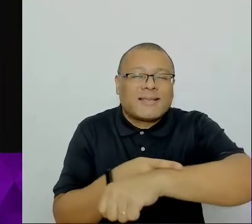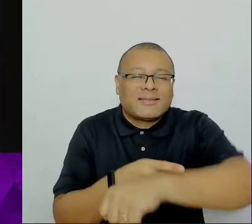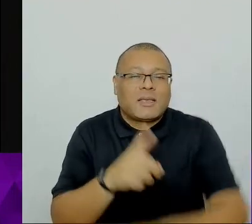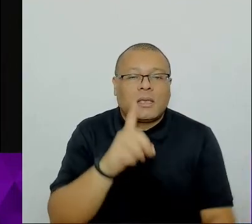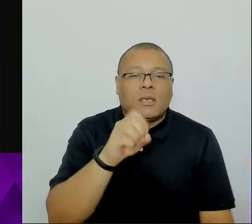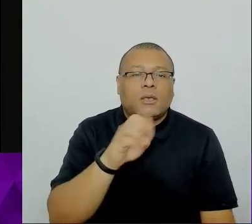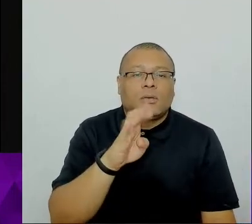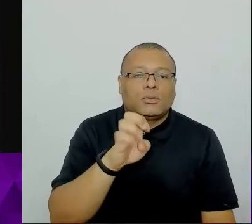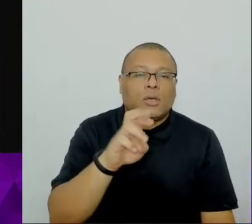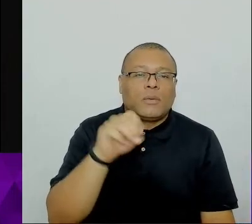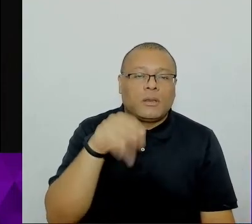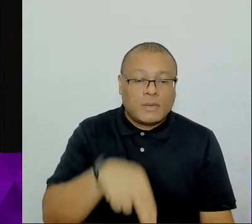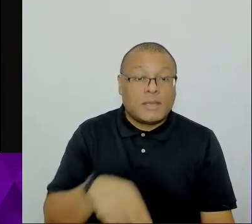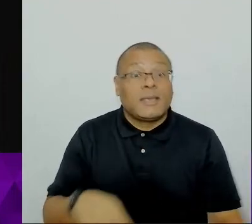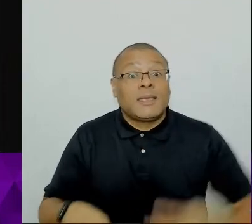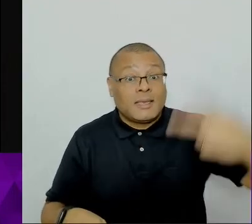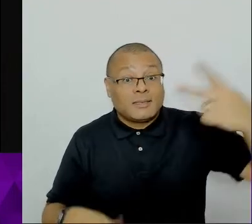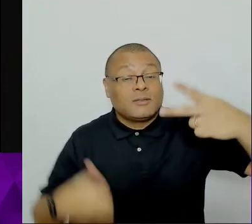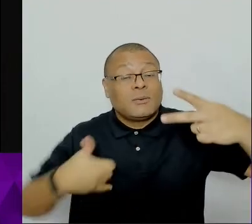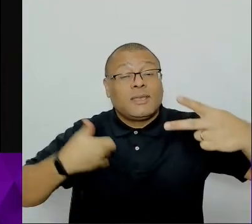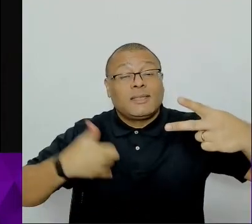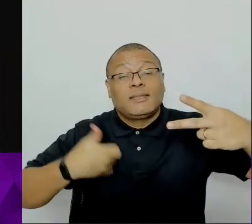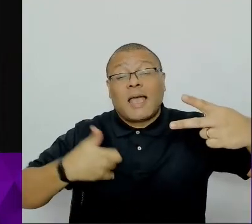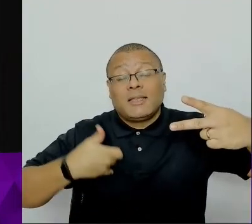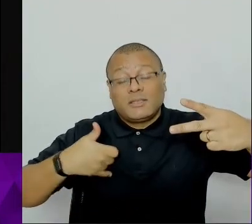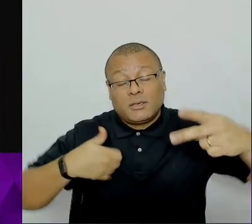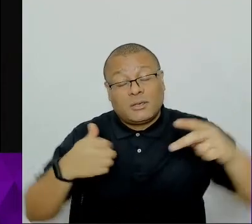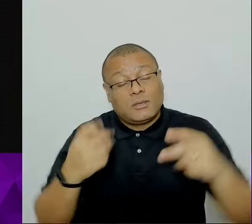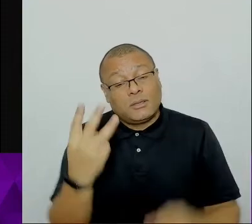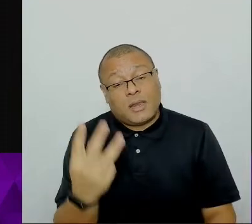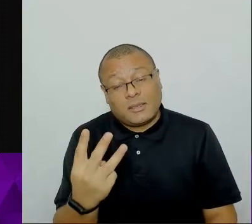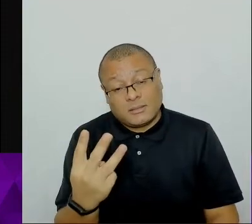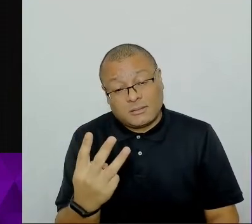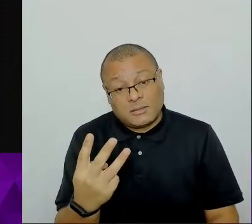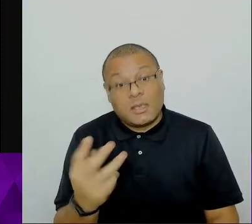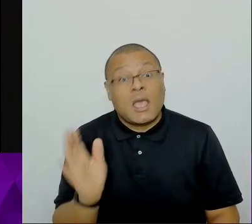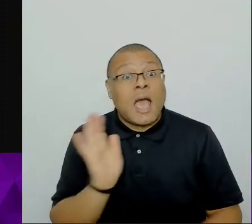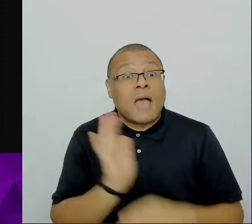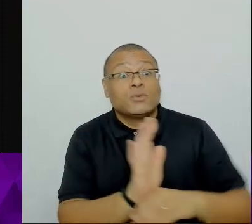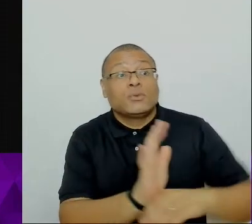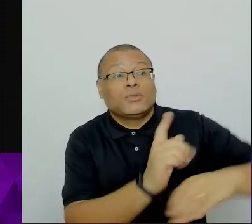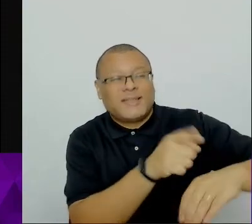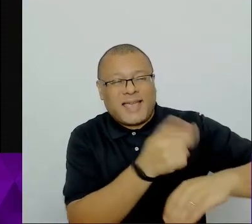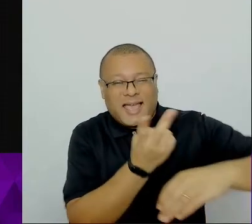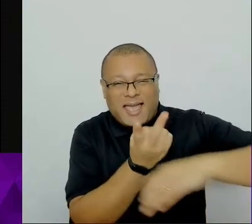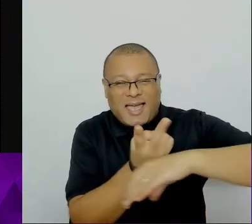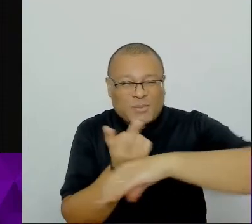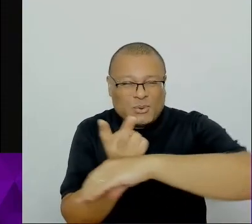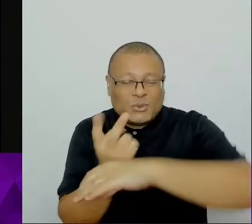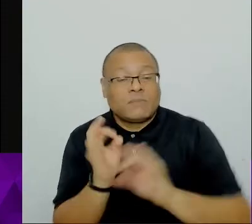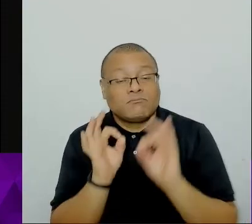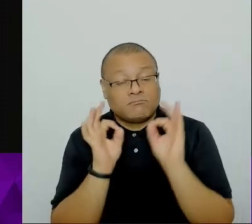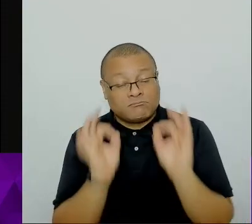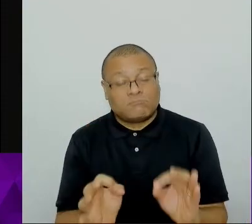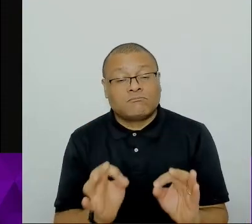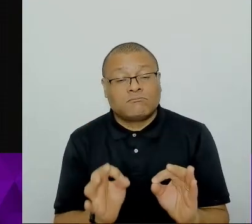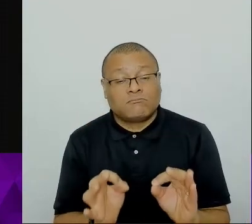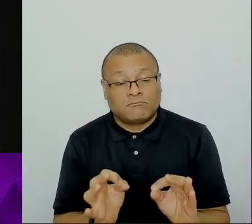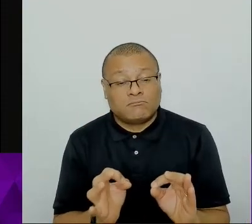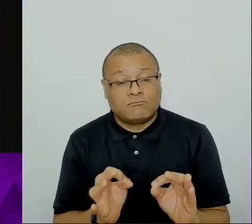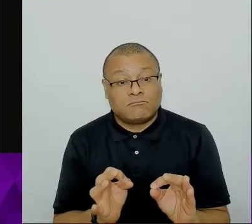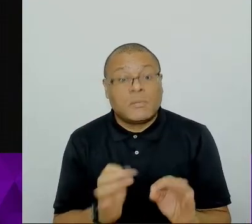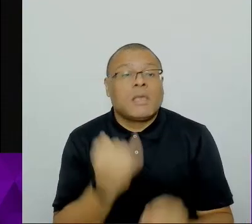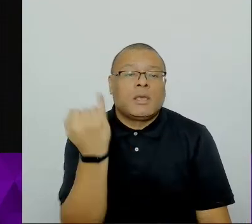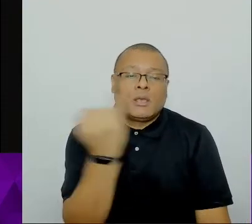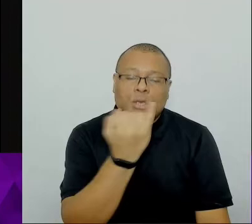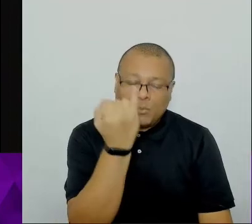buscando apenas os cães que são da raça Doberman e têm a idade 3. Isso ajuda o cliente a buscar exatamente o que ele quer. Então, é super importante